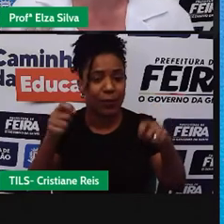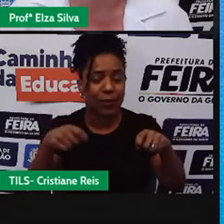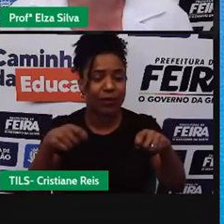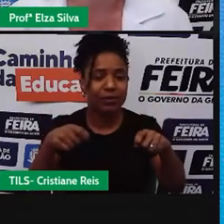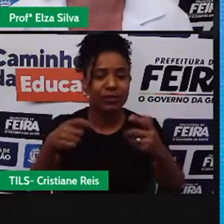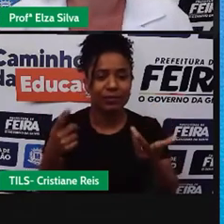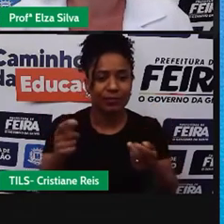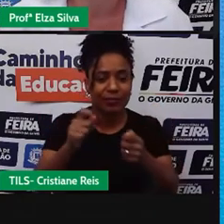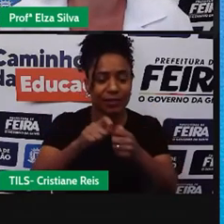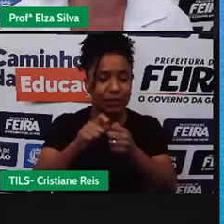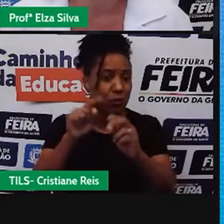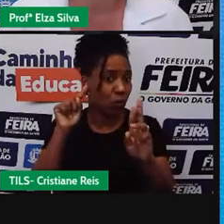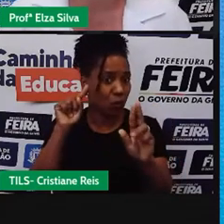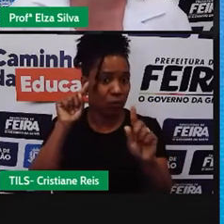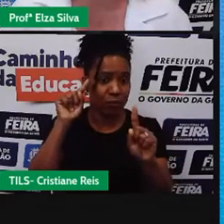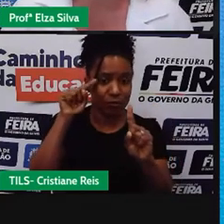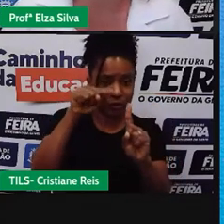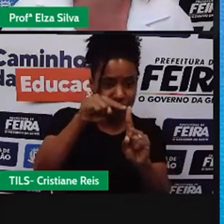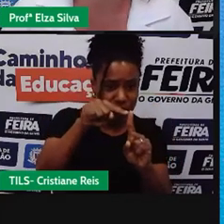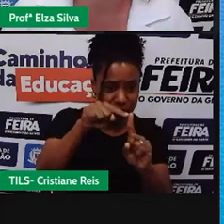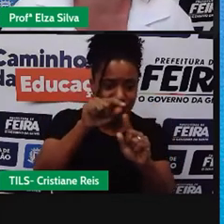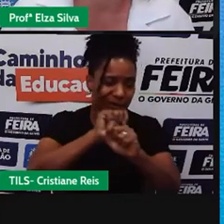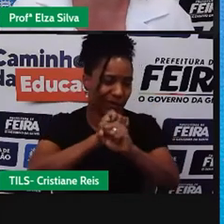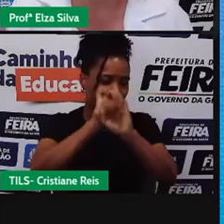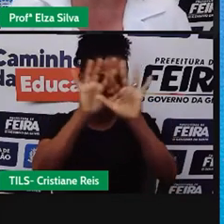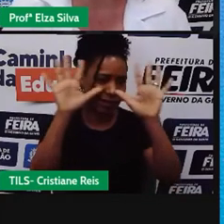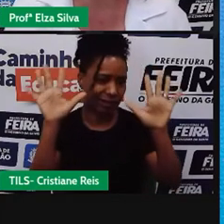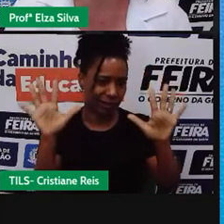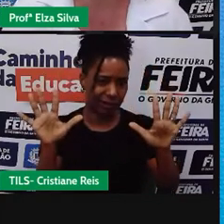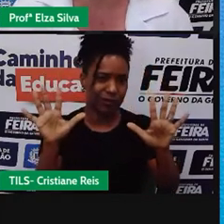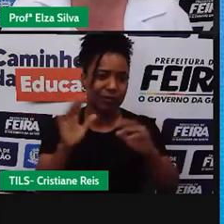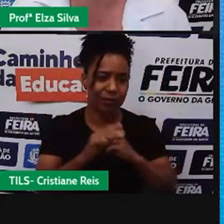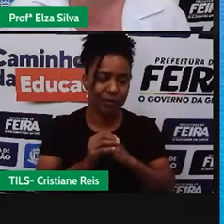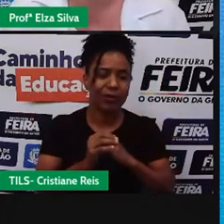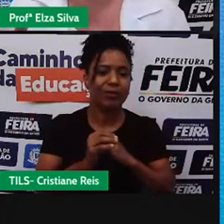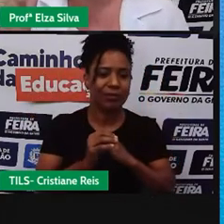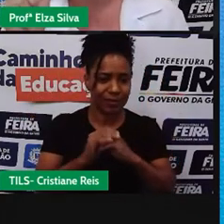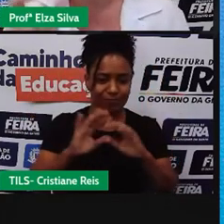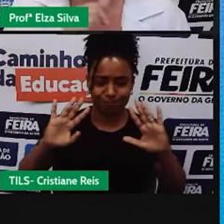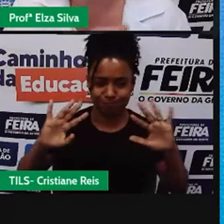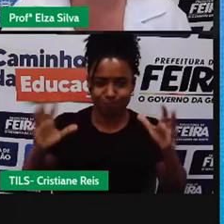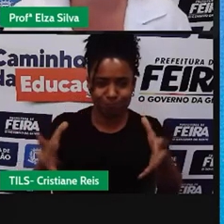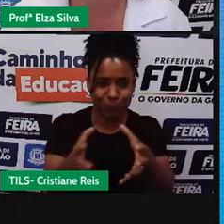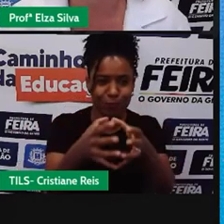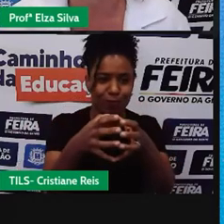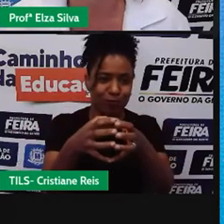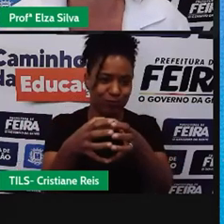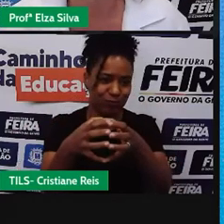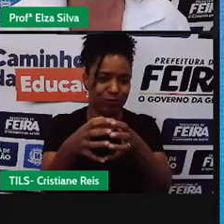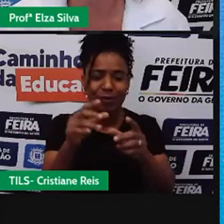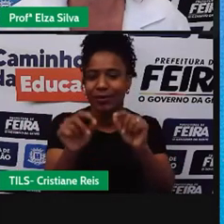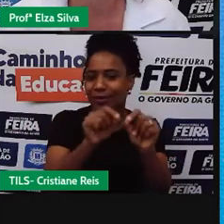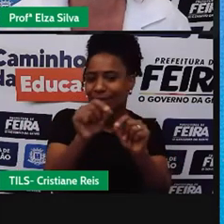com objetividade e clareza para alcançar um público específico.